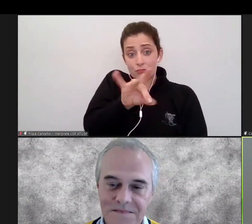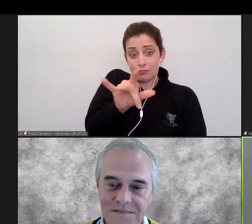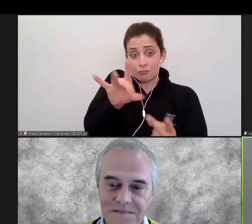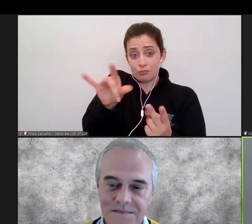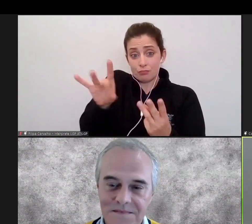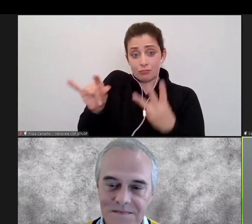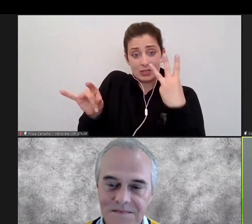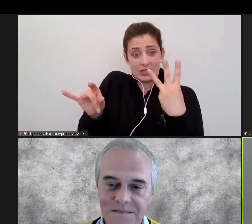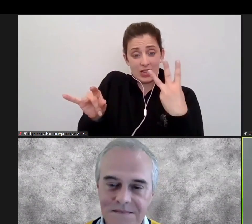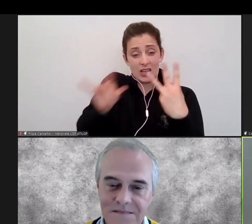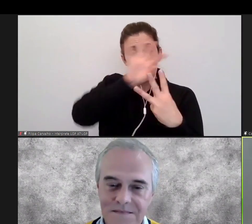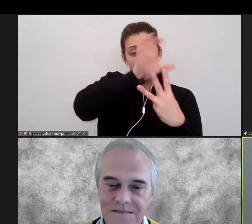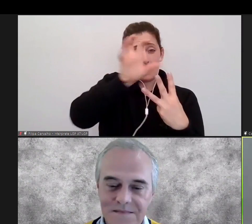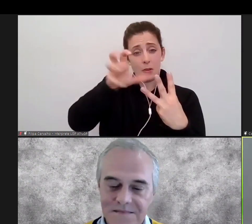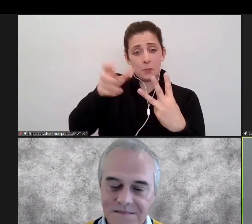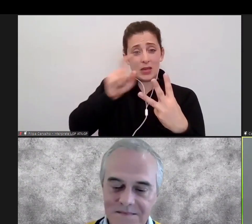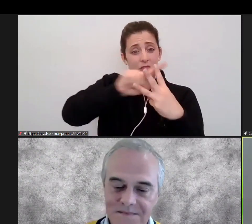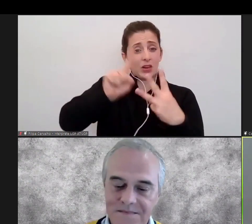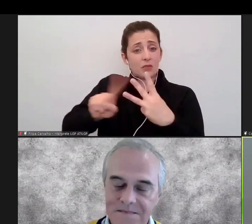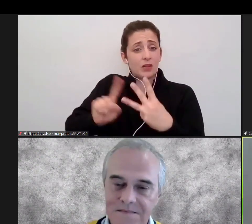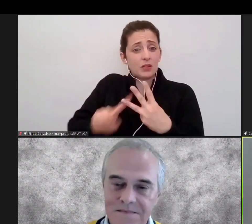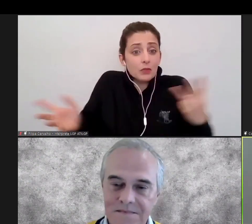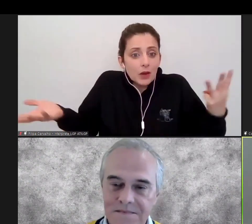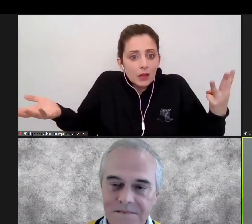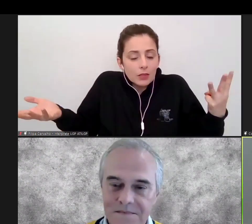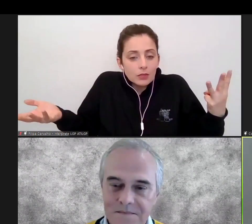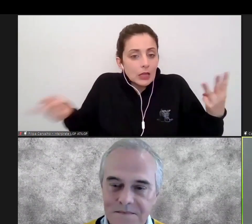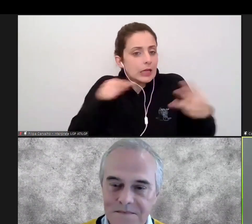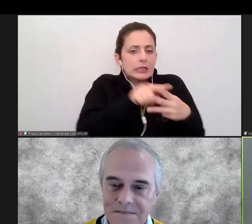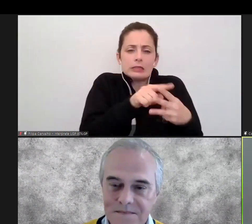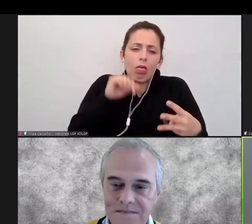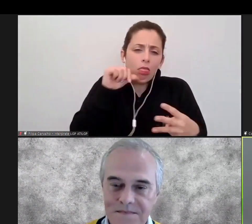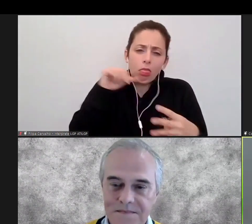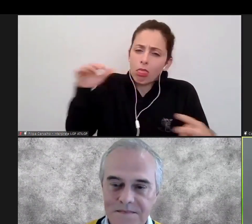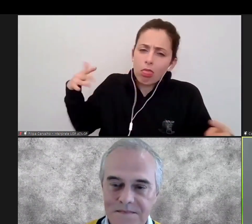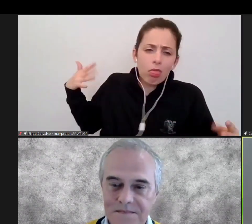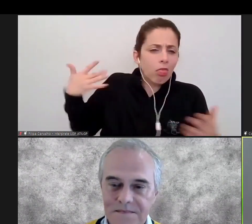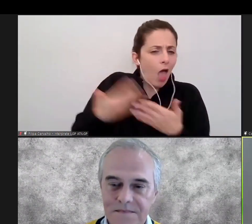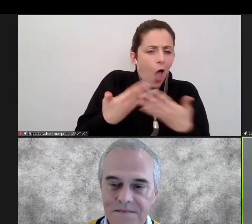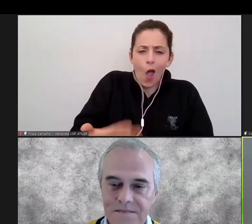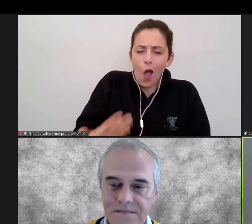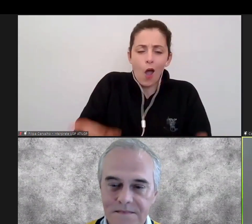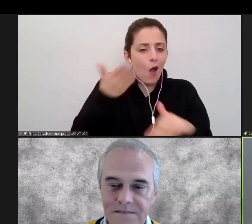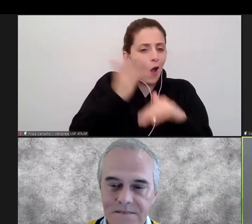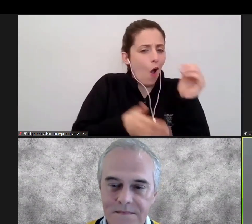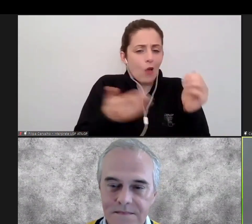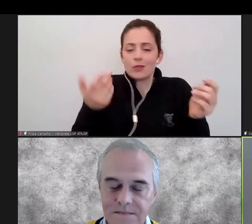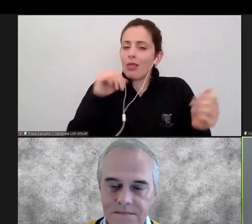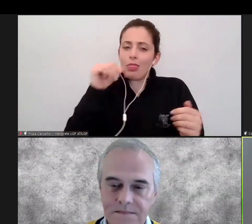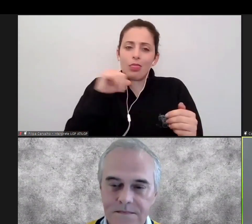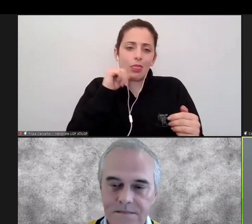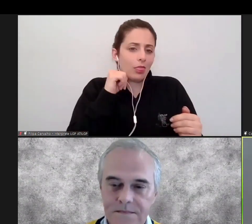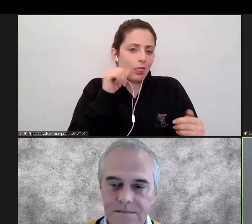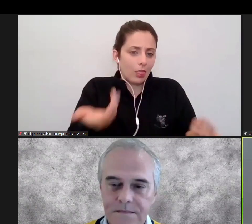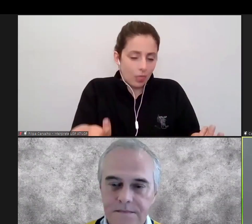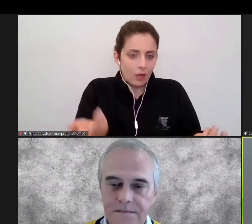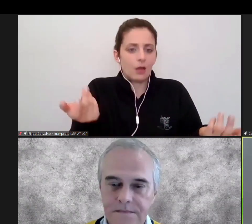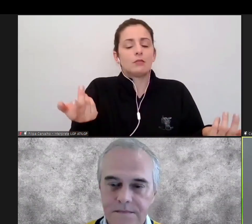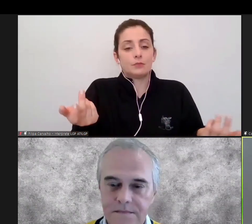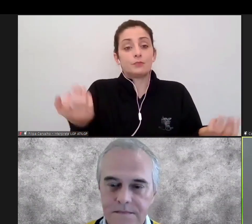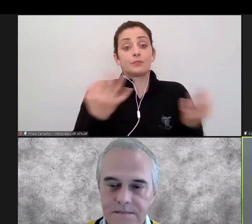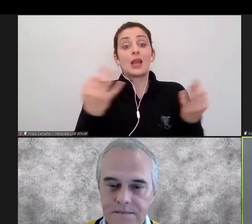países diferentes, e, portanto isto hoje é recorrente, e portanto eu acho que a forma muitas das vezes que nós temos